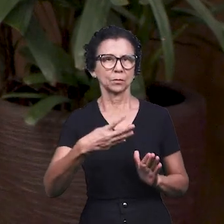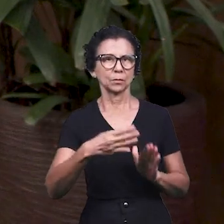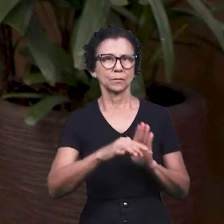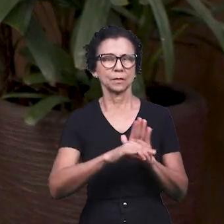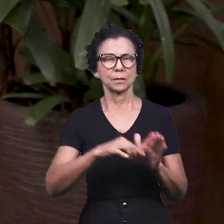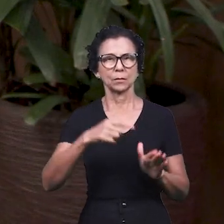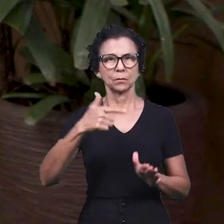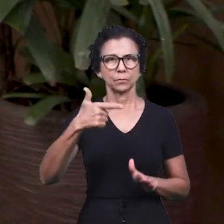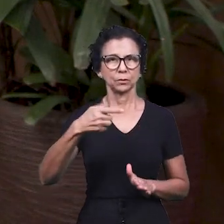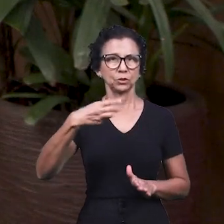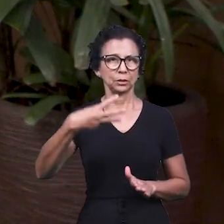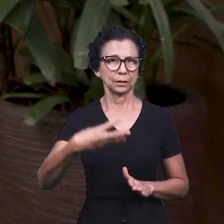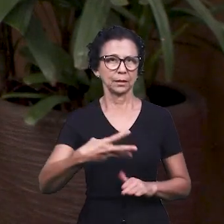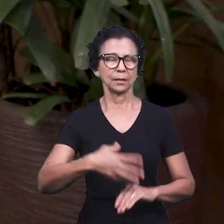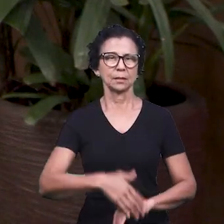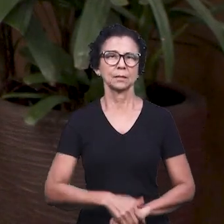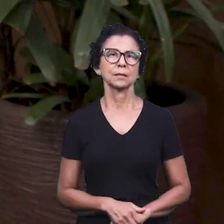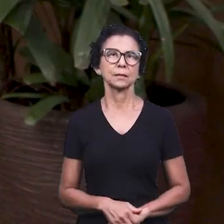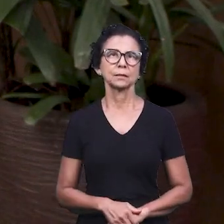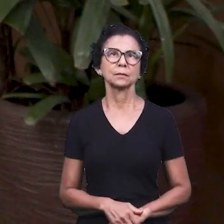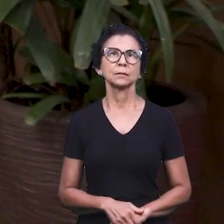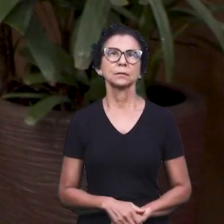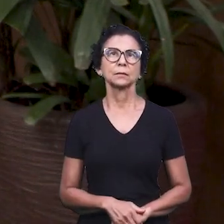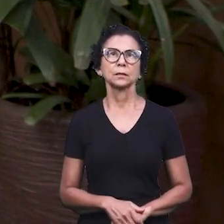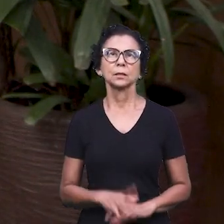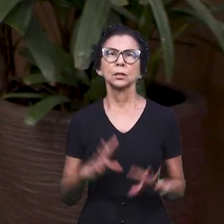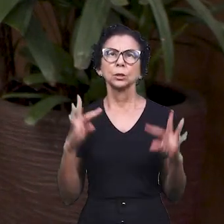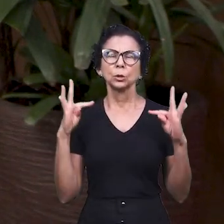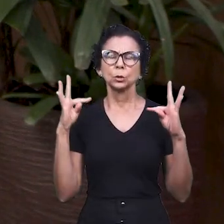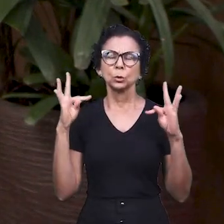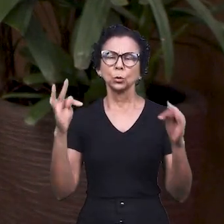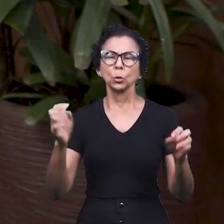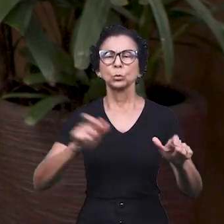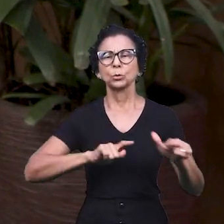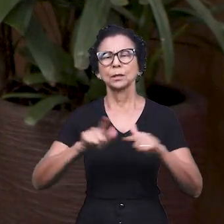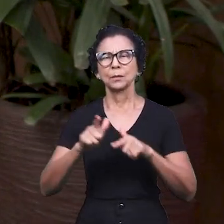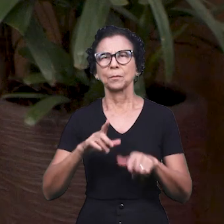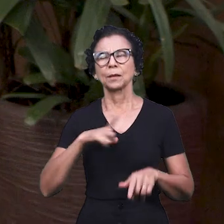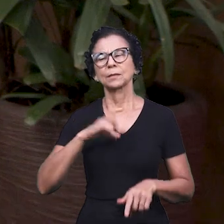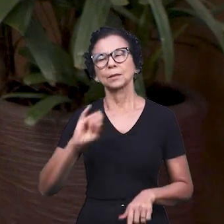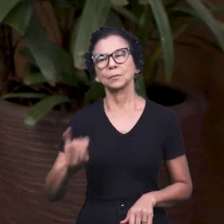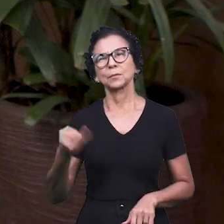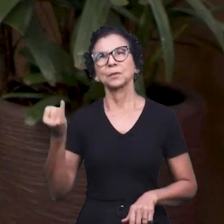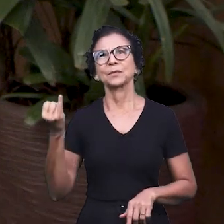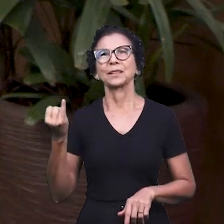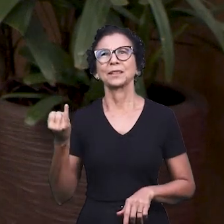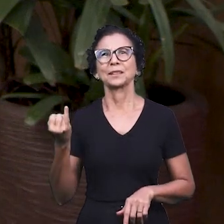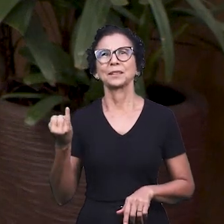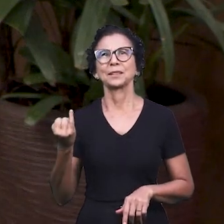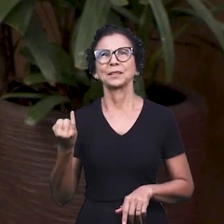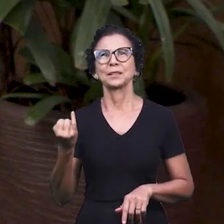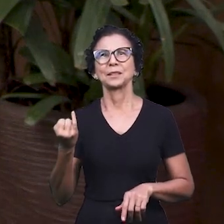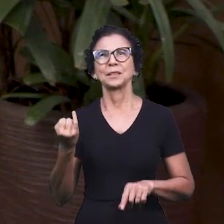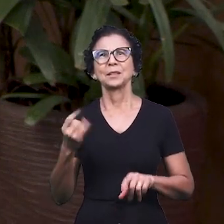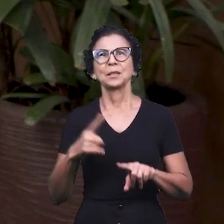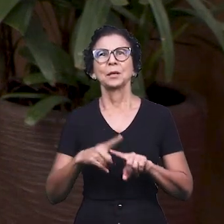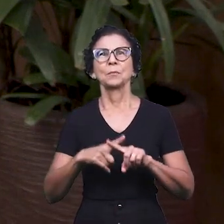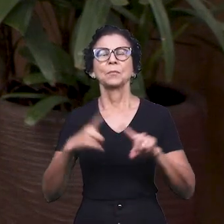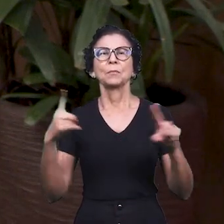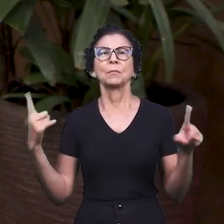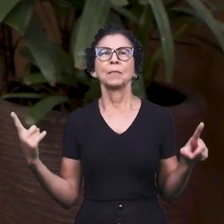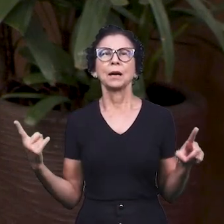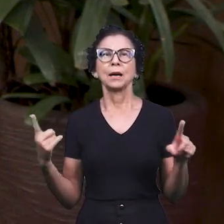falar, né, que vai fazer, mas trabalhar e fazer é o que o Senhor está aqui dizendo,